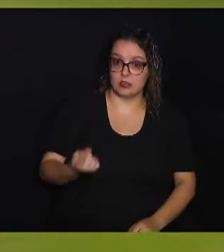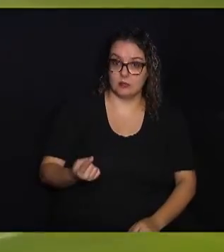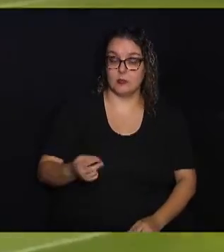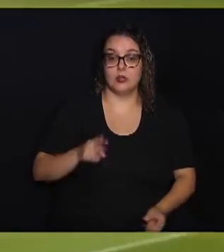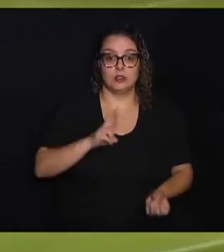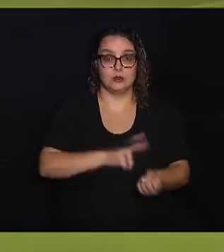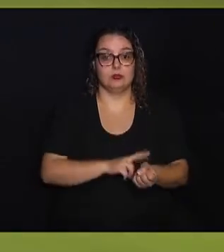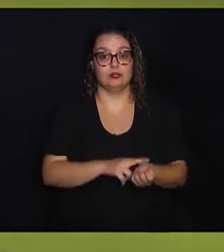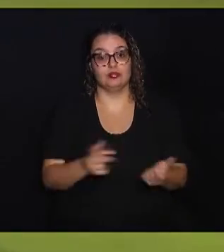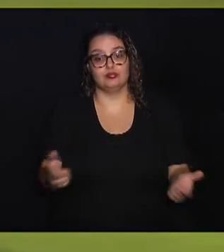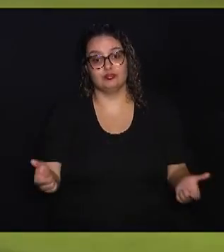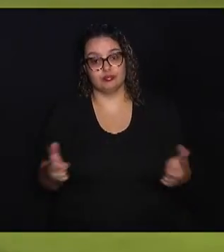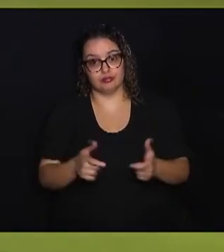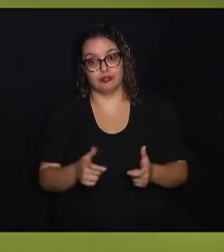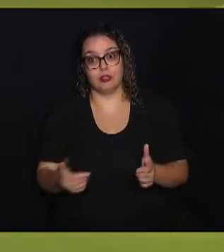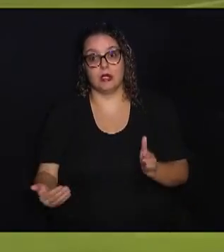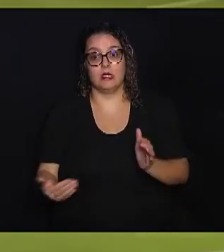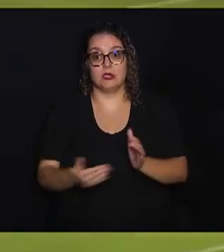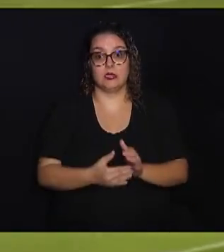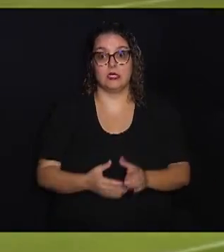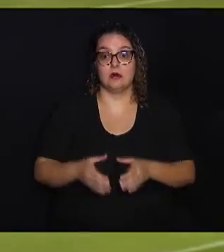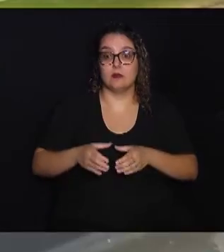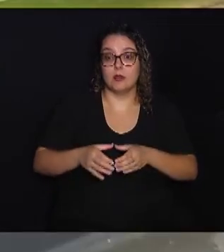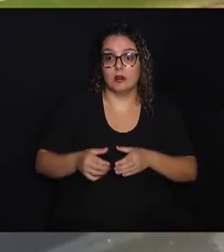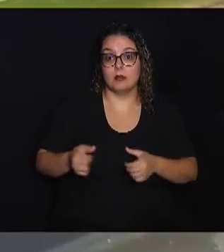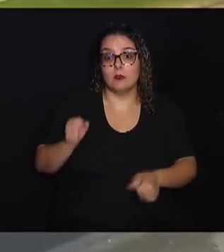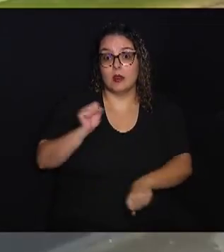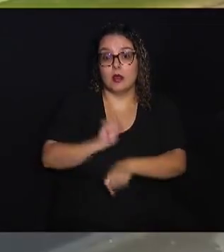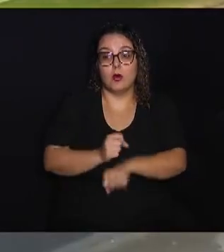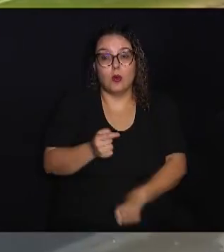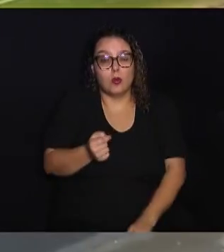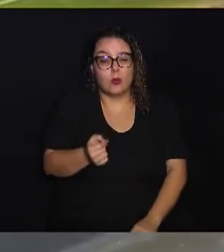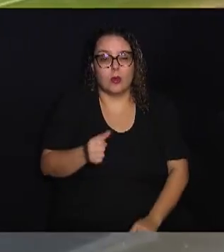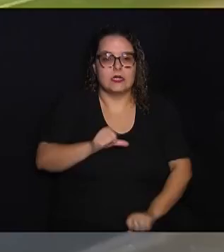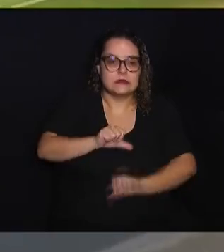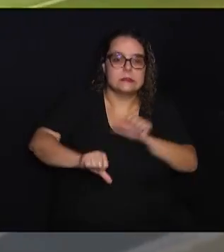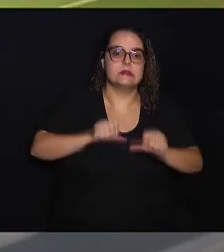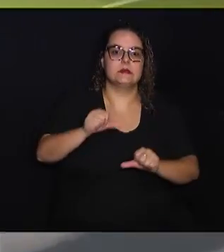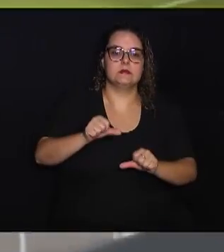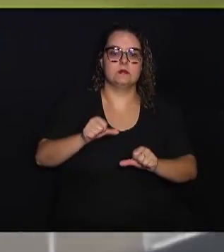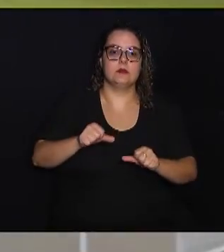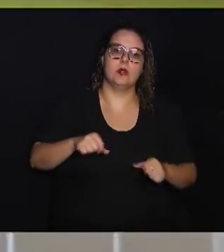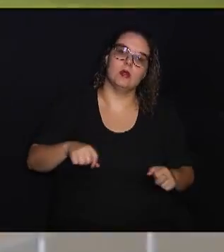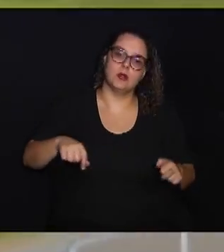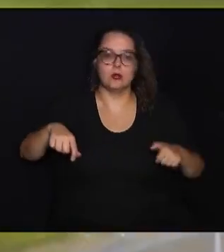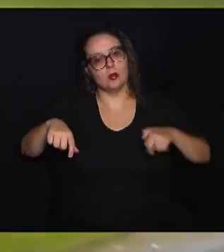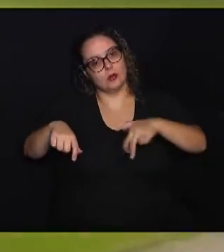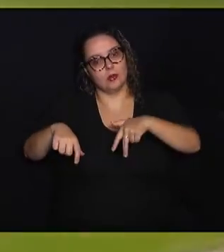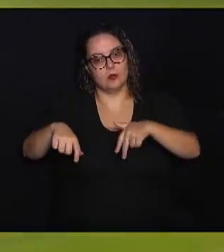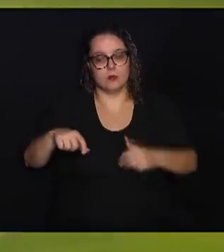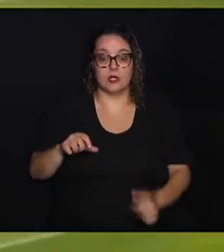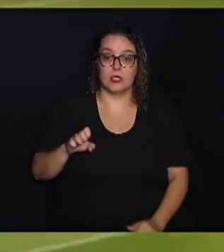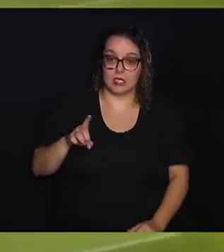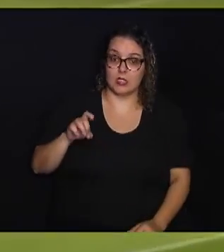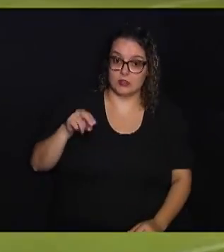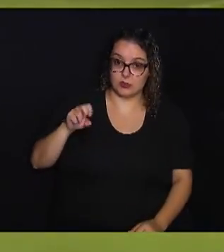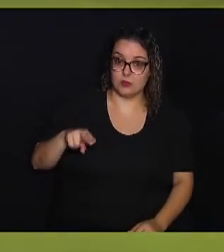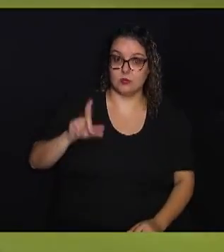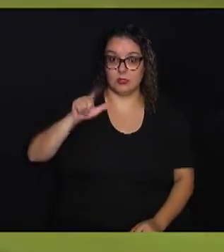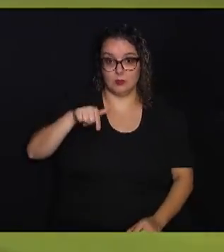jogo caiu, até que em bola parada a Macaca quase virou o placar em cabeçada de Edson depois de um